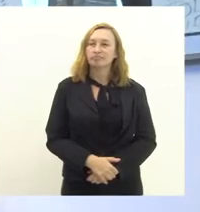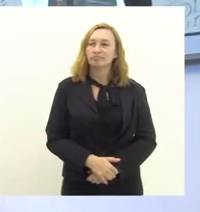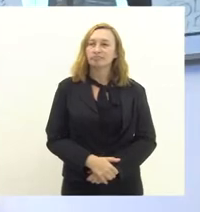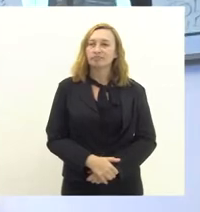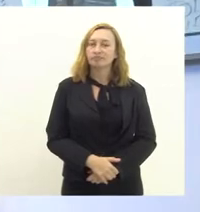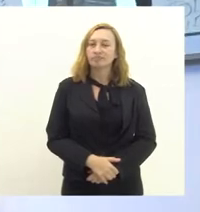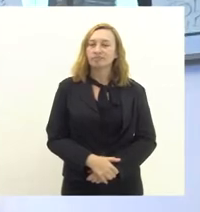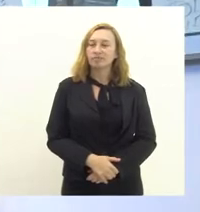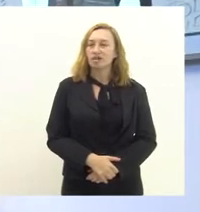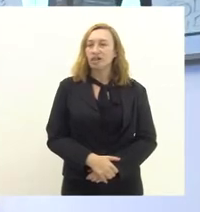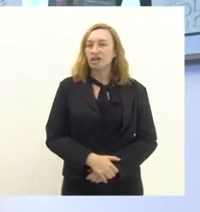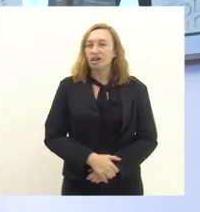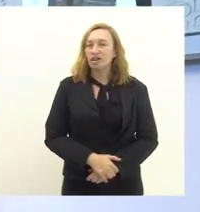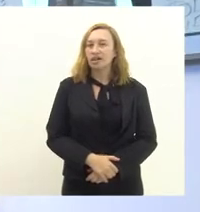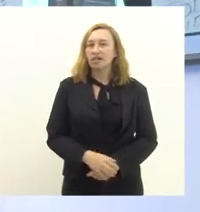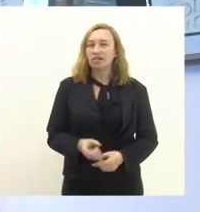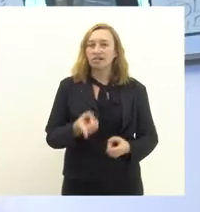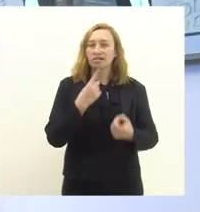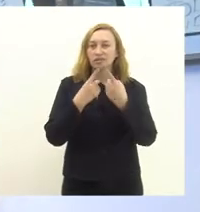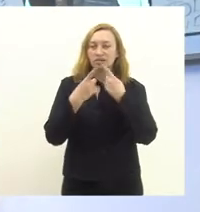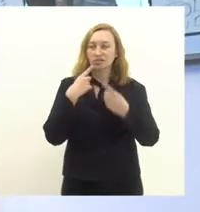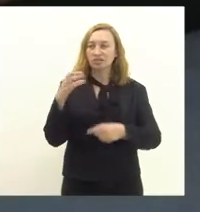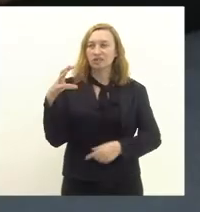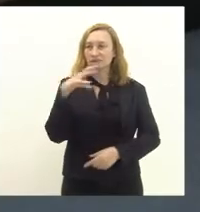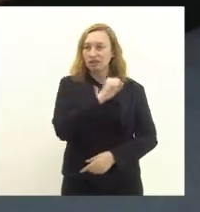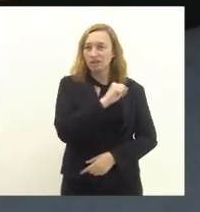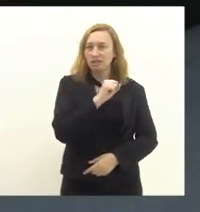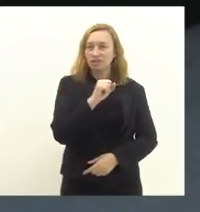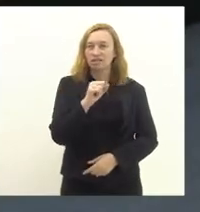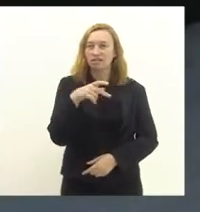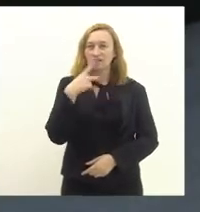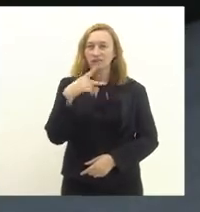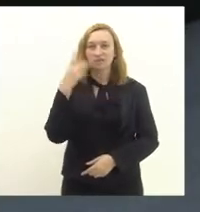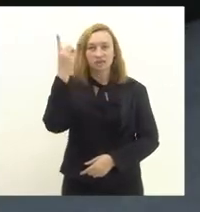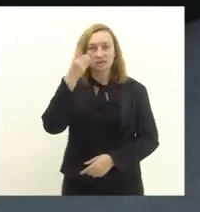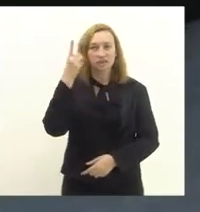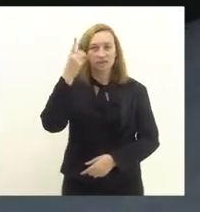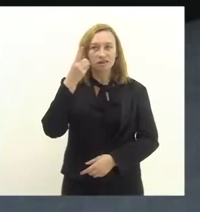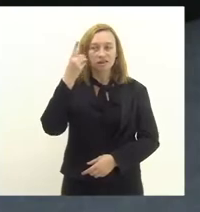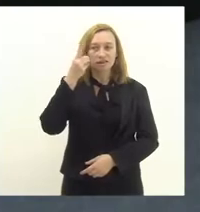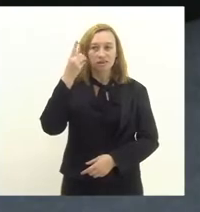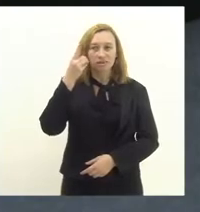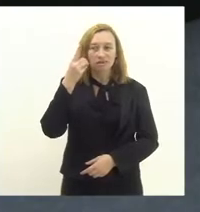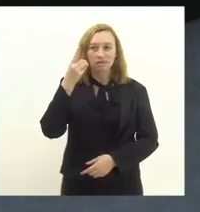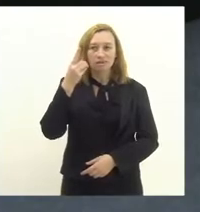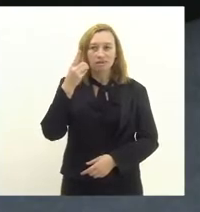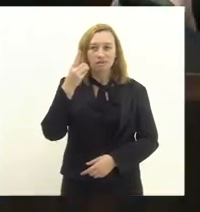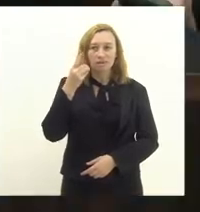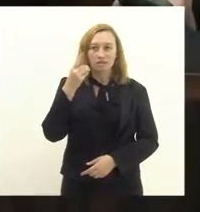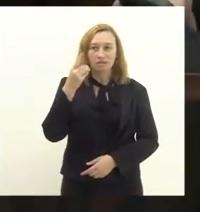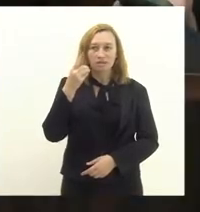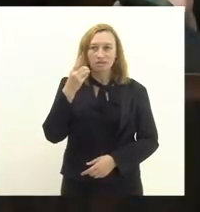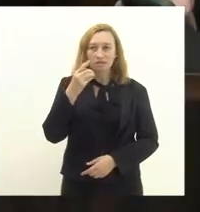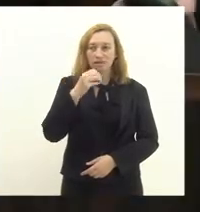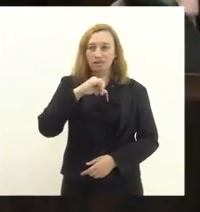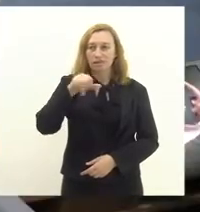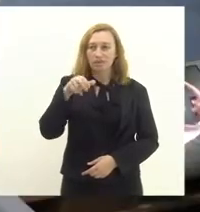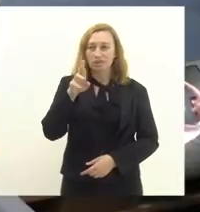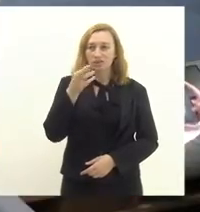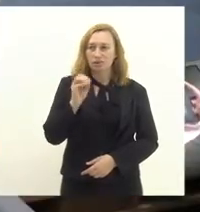Para discutir aqui rapidamente, porque as palavras do deputado Coronel Jairo... Para discutir, Dani Monteiro.